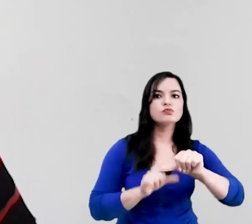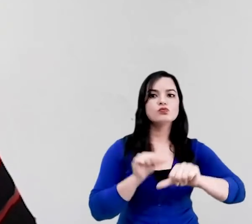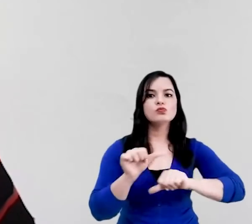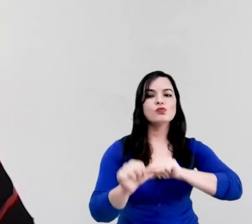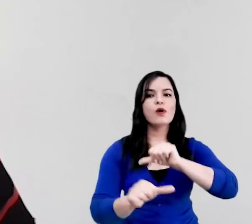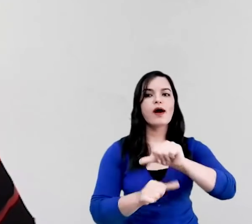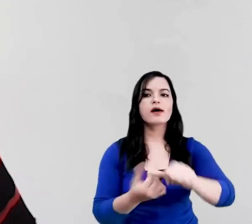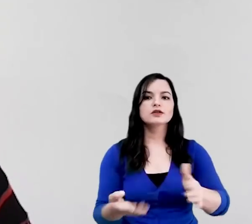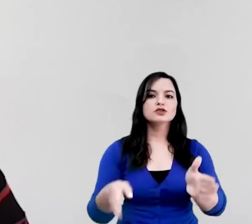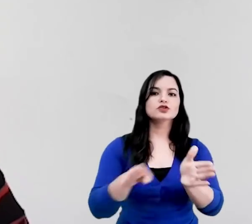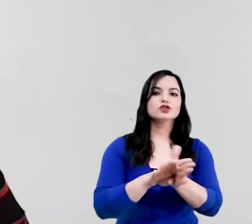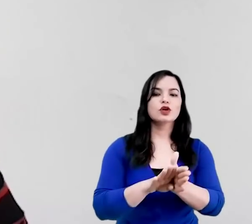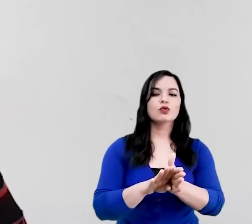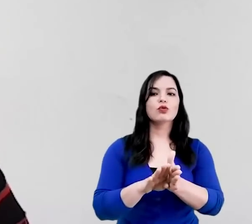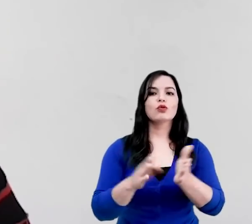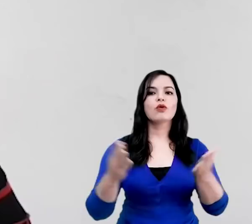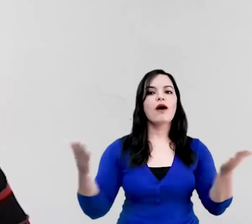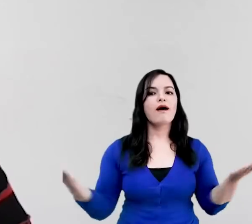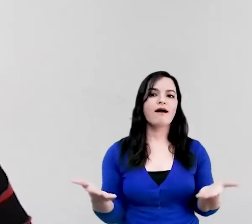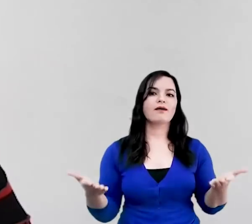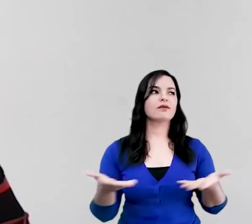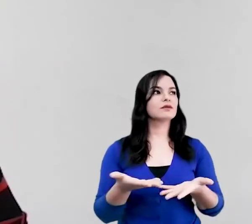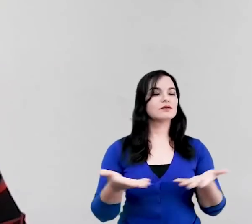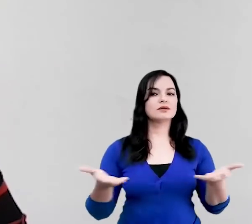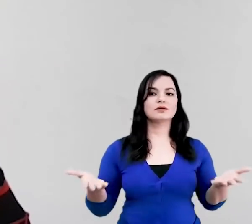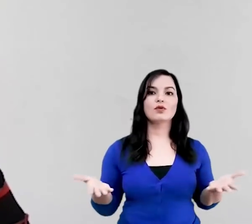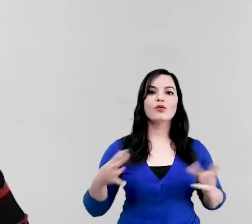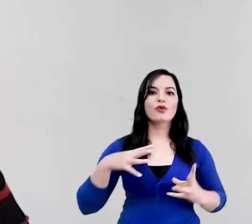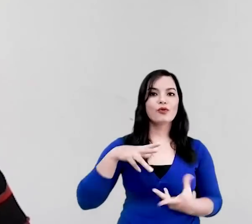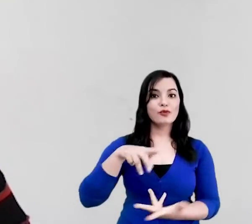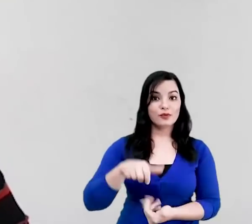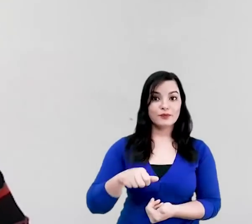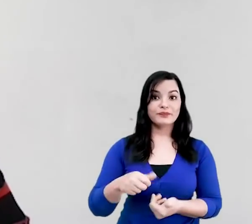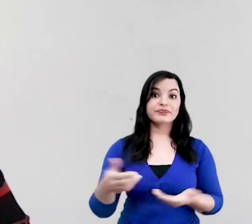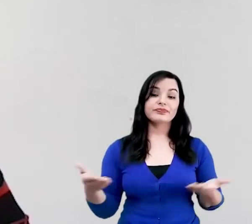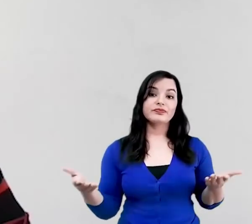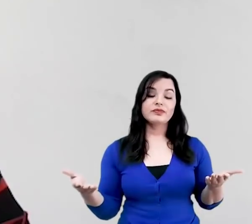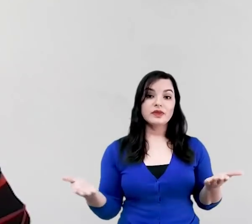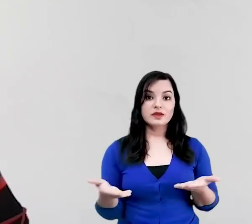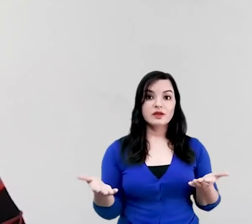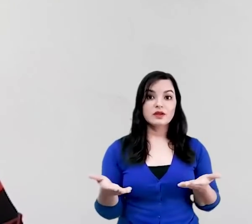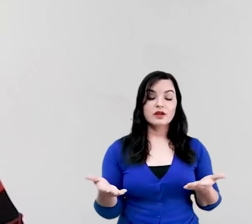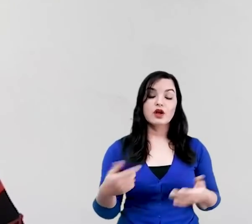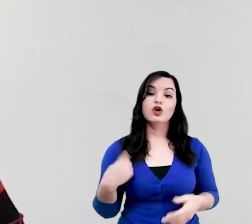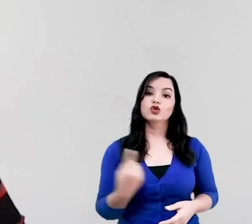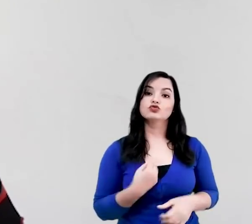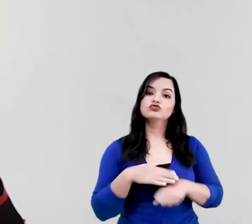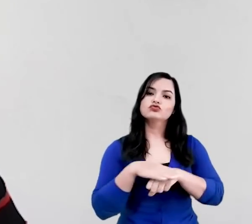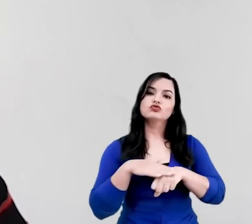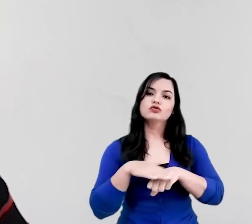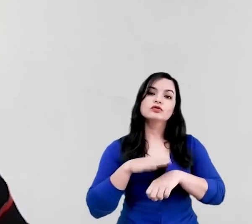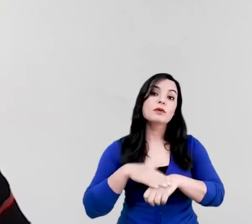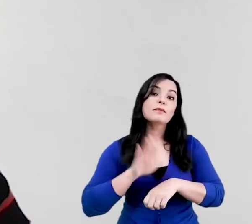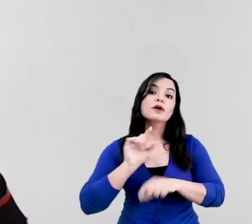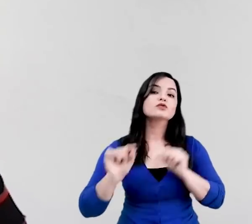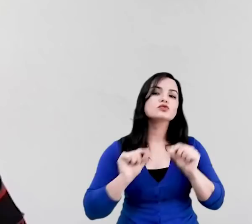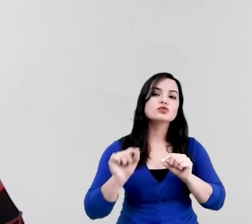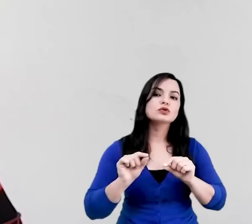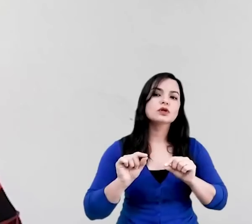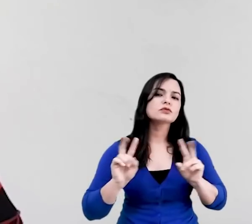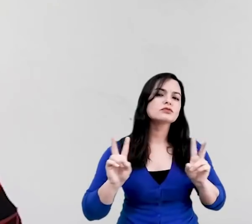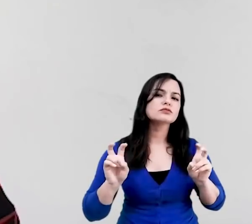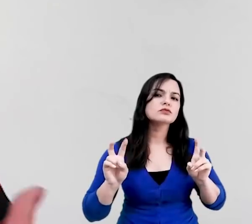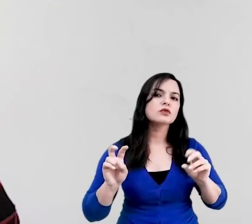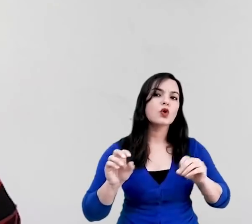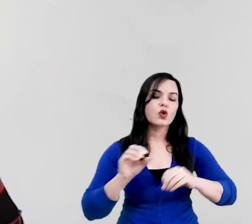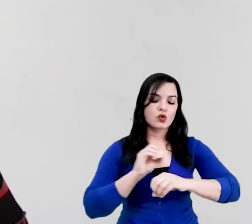conhecemos atualmente. Hoje, nós vamos falar um pouquinho mais sobre o Sistema Solar e os outros